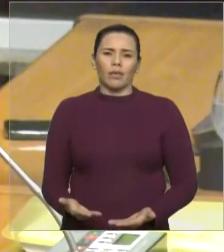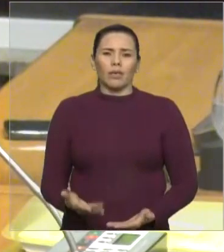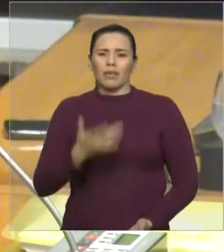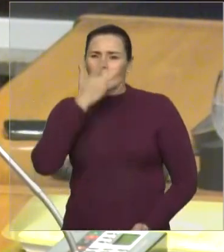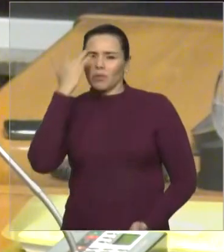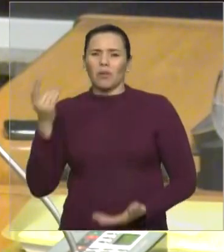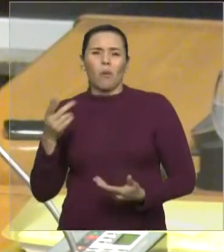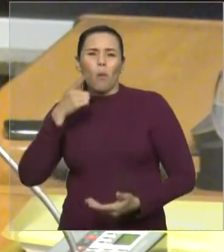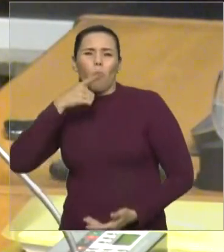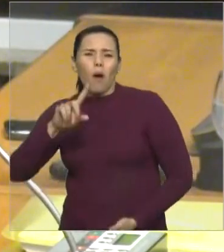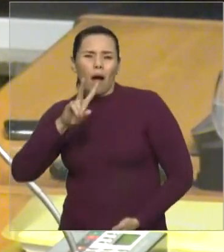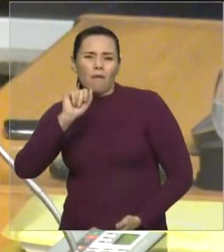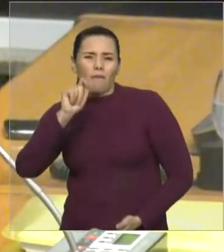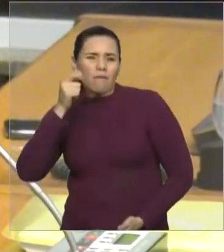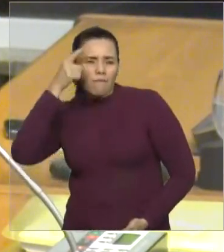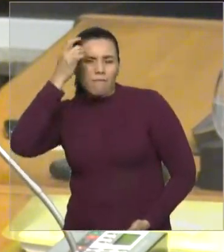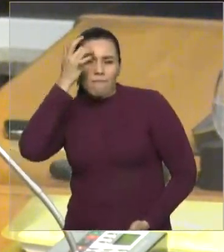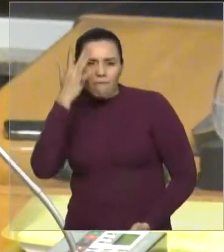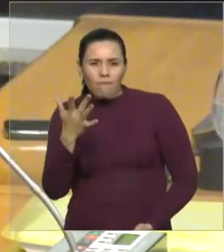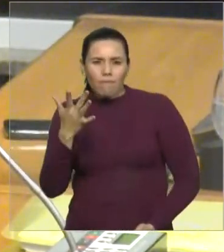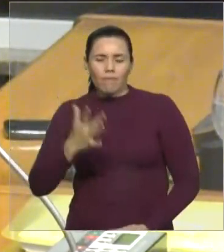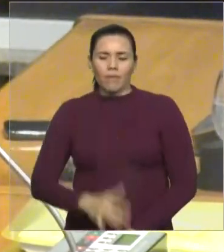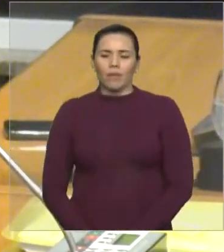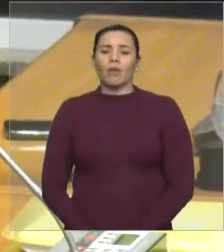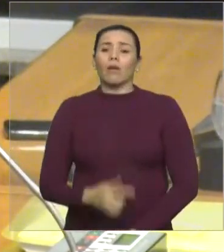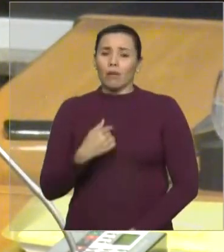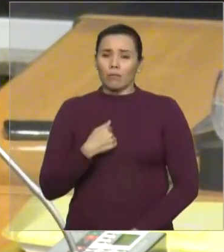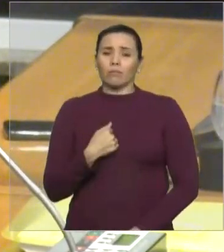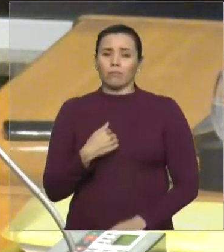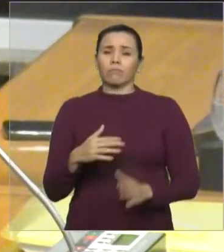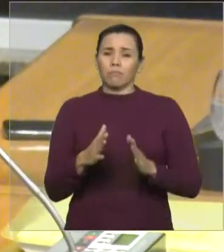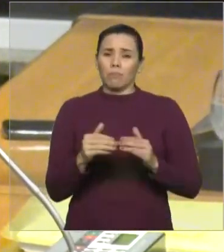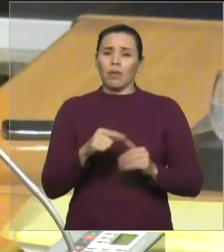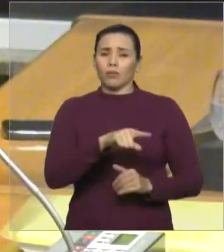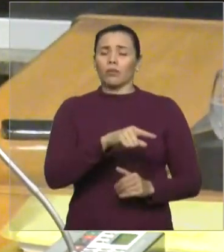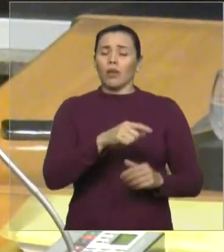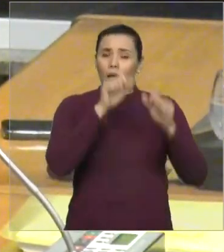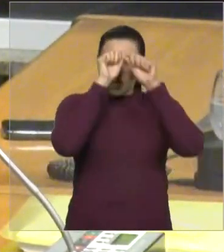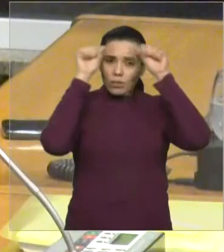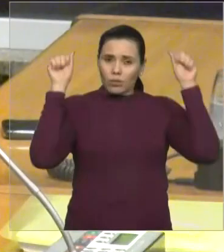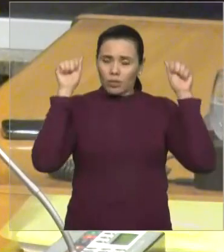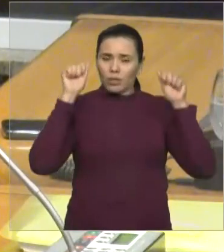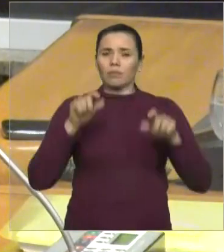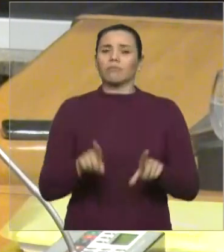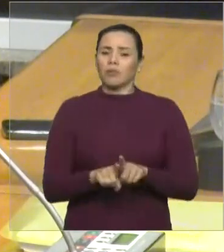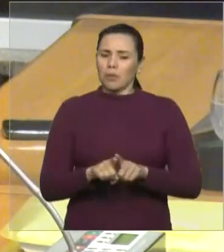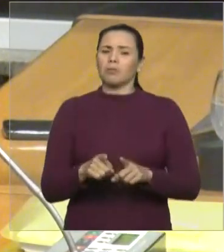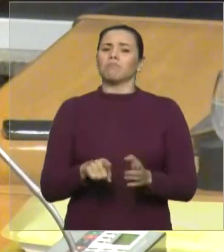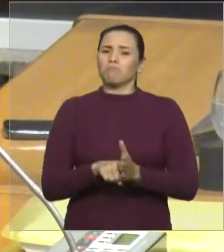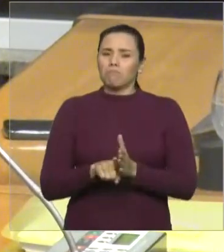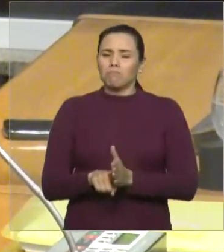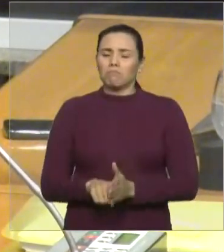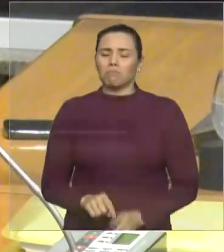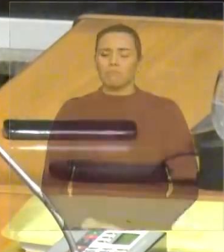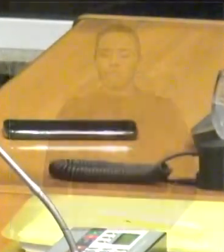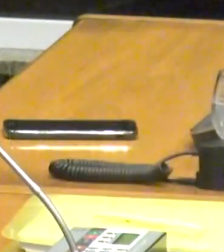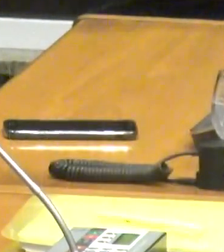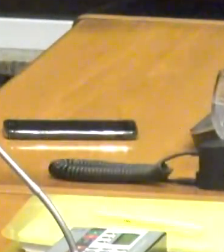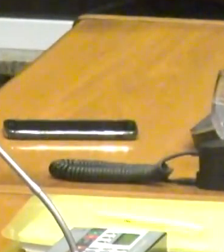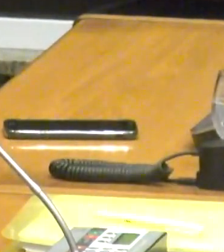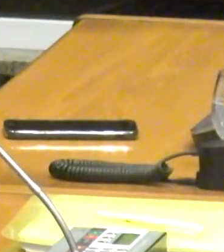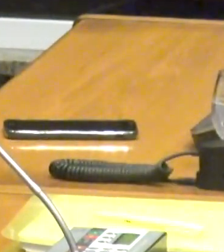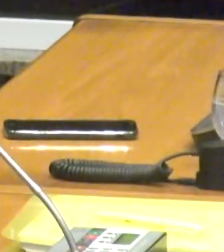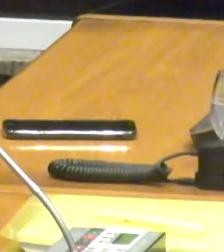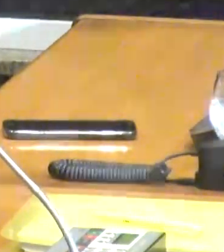entender. E nós pedimos à consultoria nossa que preparasse uma documentação que nós vamos encaminhar também para o Conselho Nacional